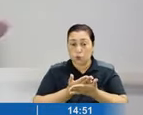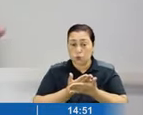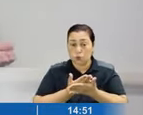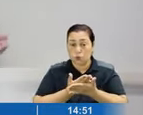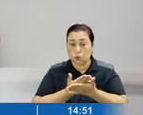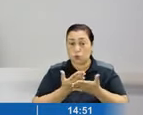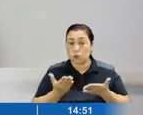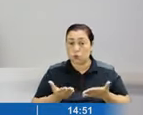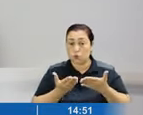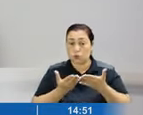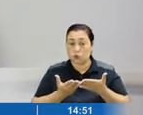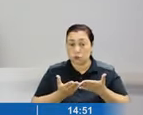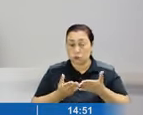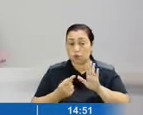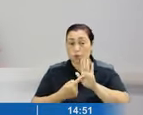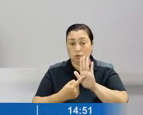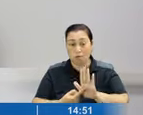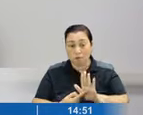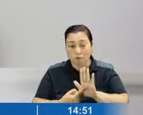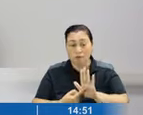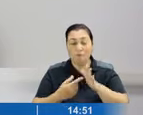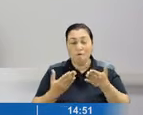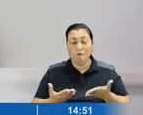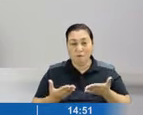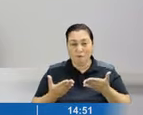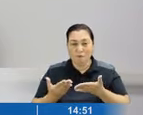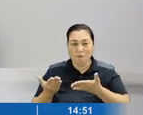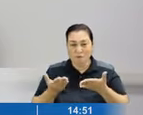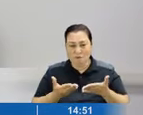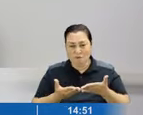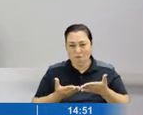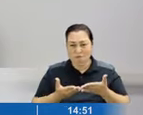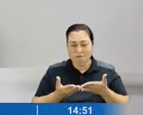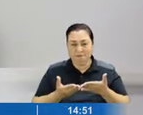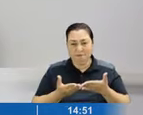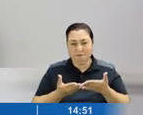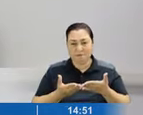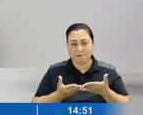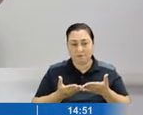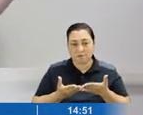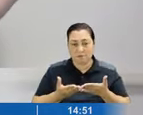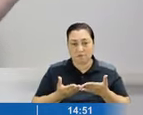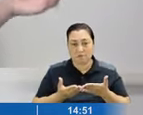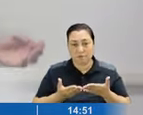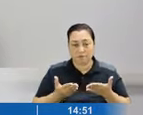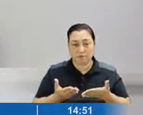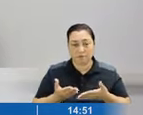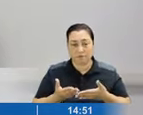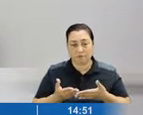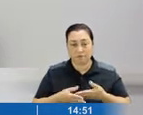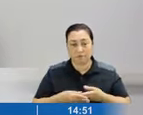sido muito recentes e estão mostrando justamente que isso é convincente.